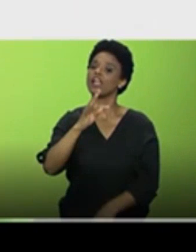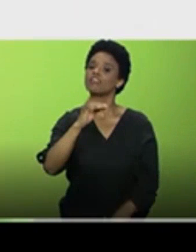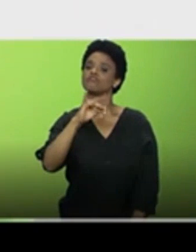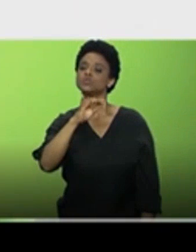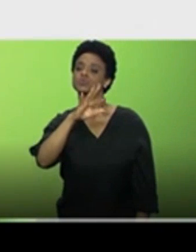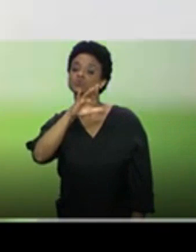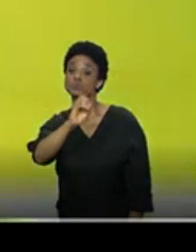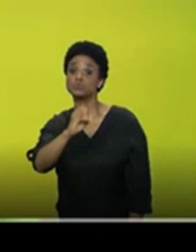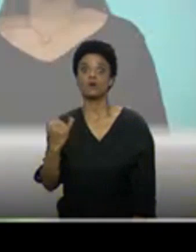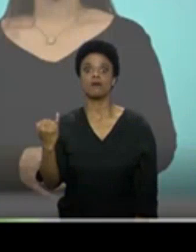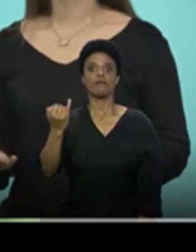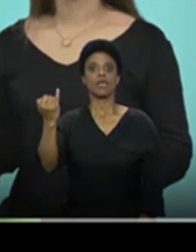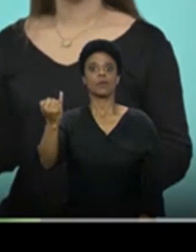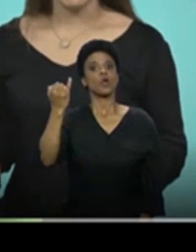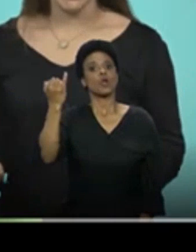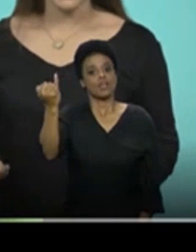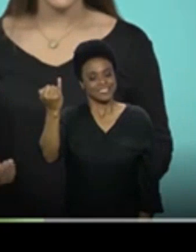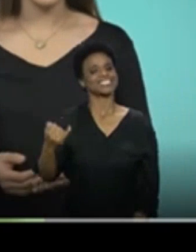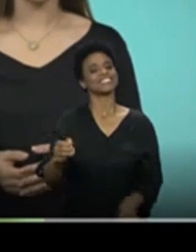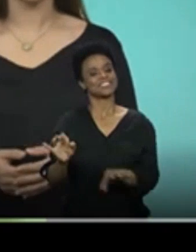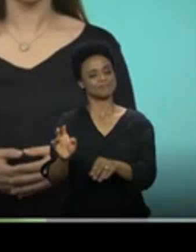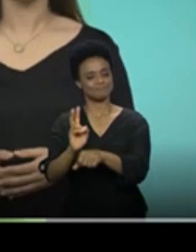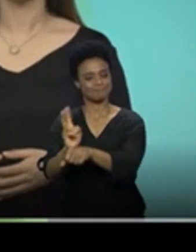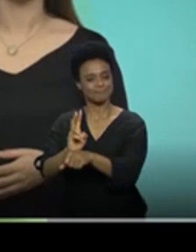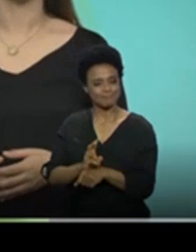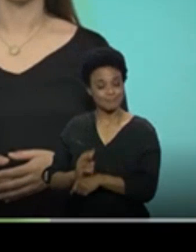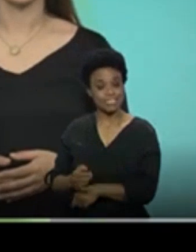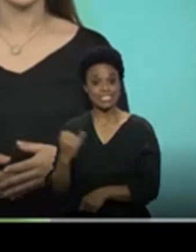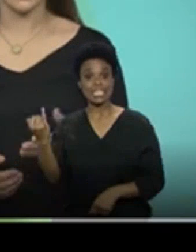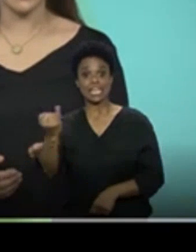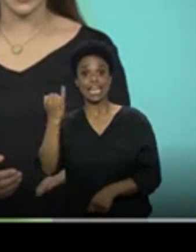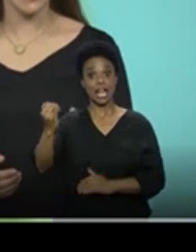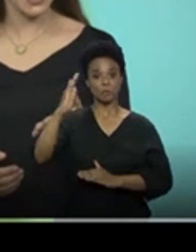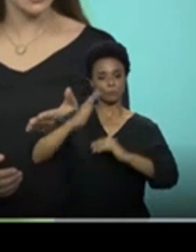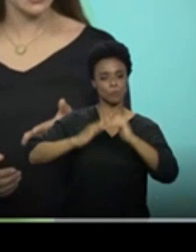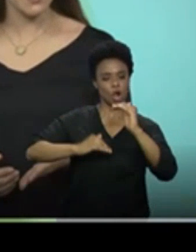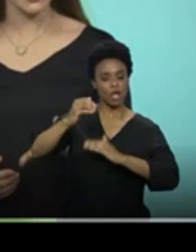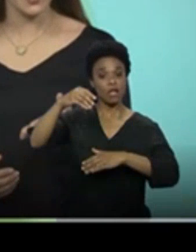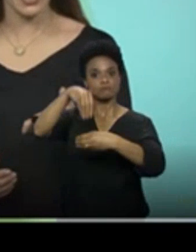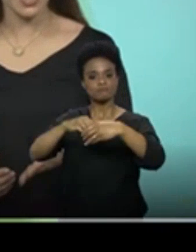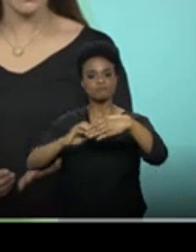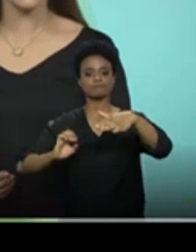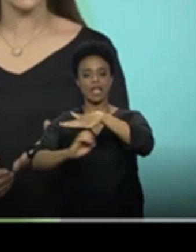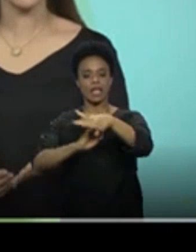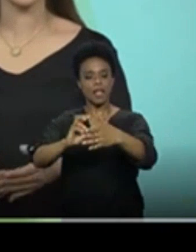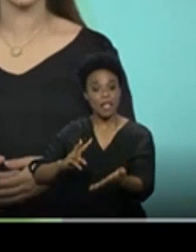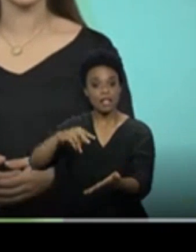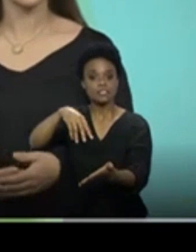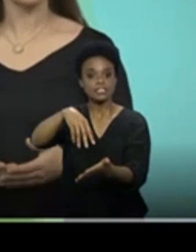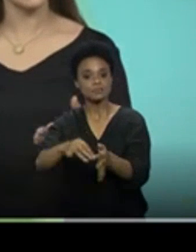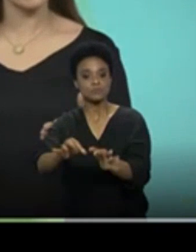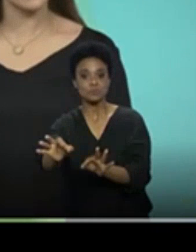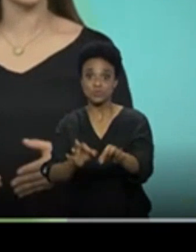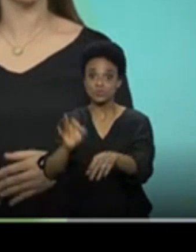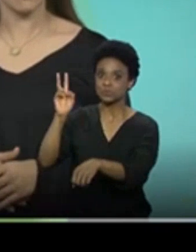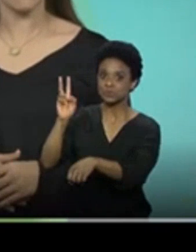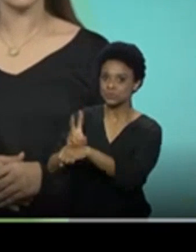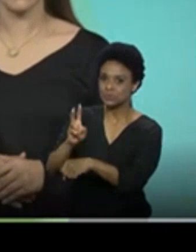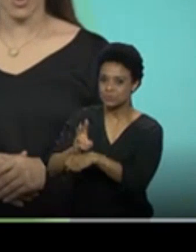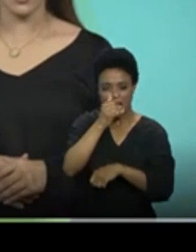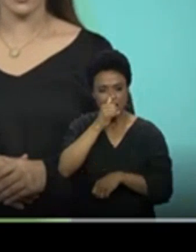fisioterapia é fundamental. Além do tratamento, é importante que os profissionais da empresa participem de programas de prevenção